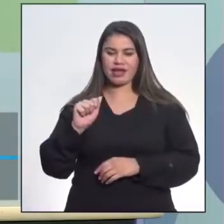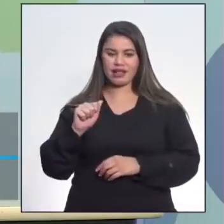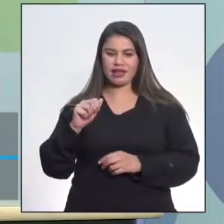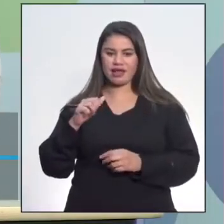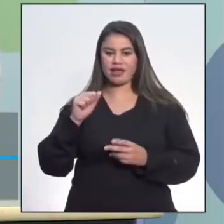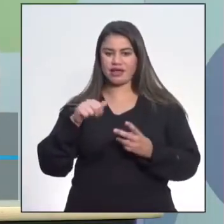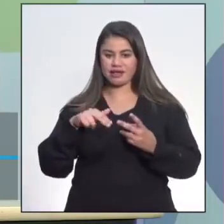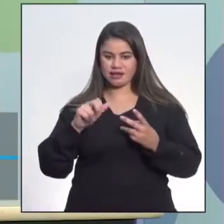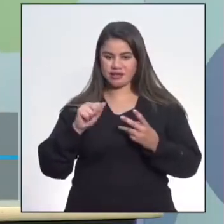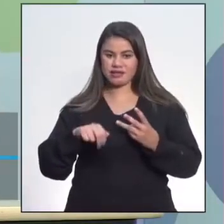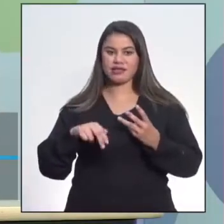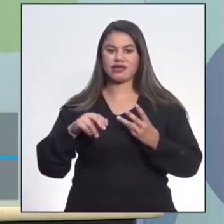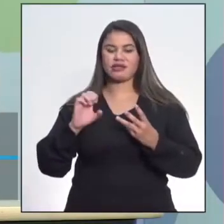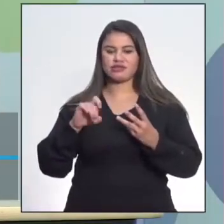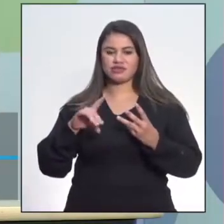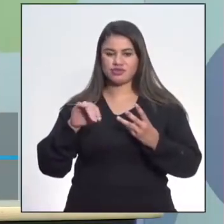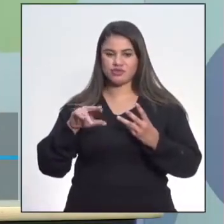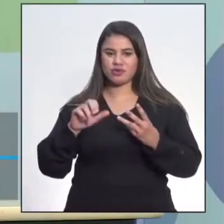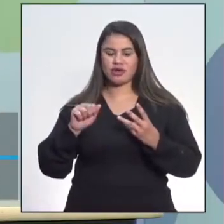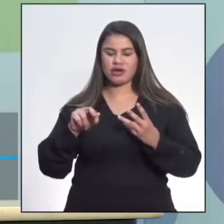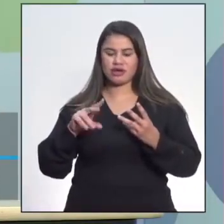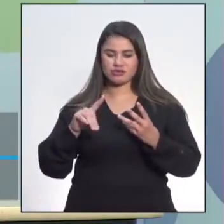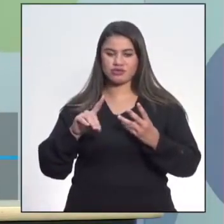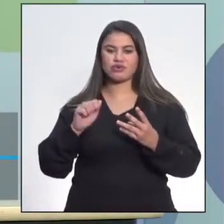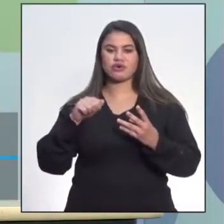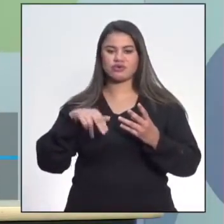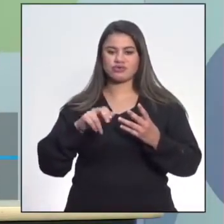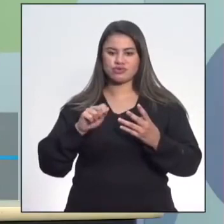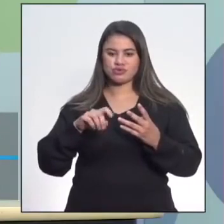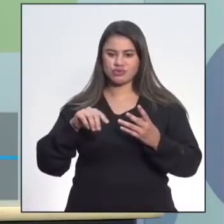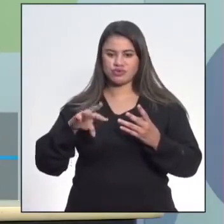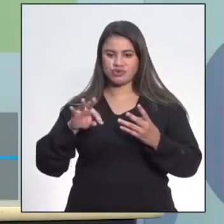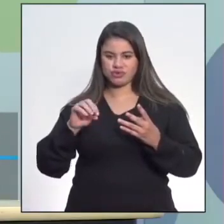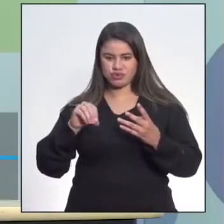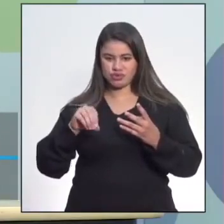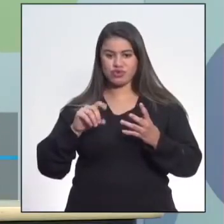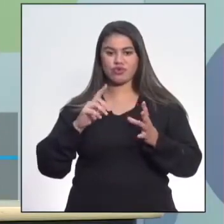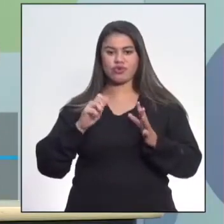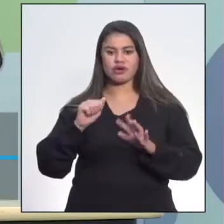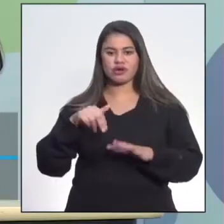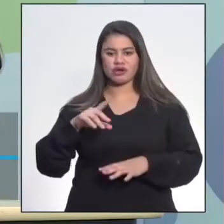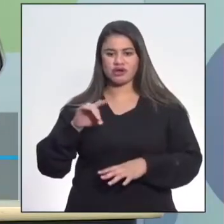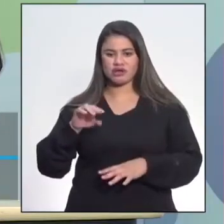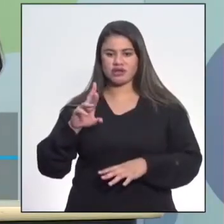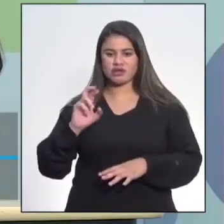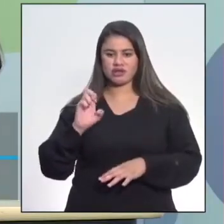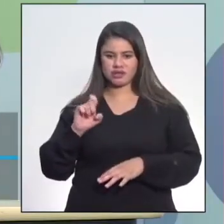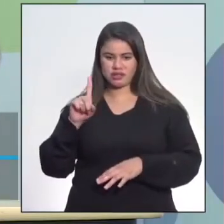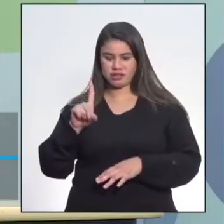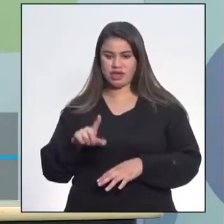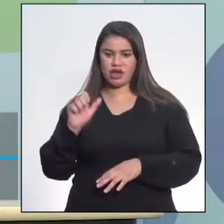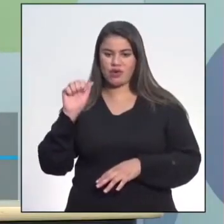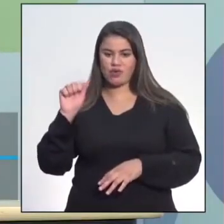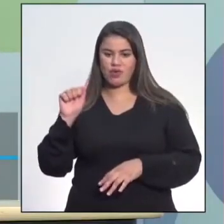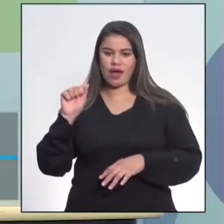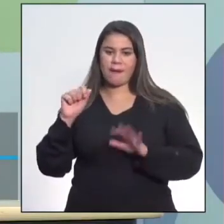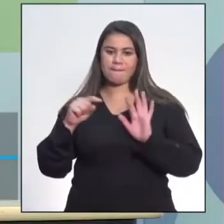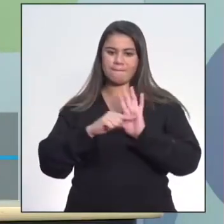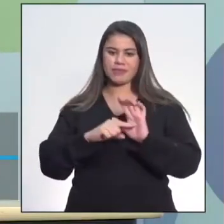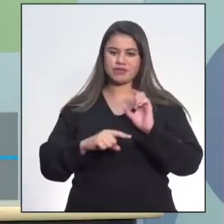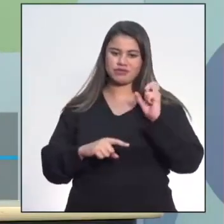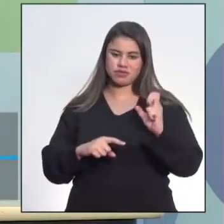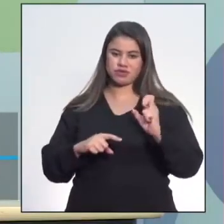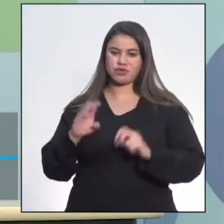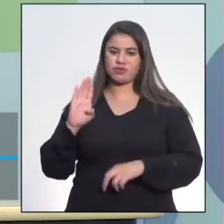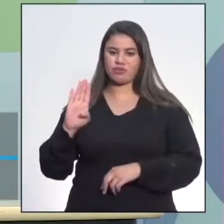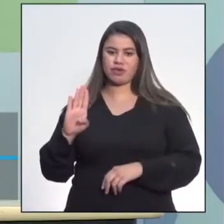o Eduardo, o Marco Antônio, o André e a Rosimeire falaram que o A vale -5 e que o B vale